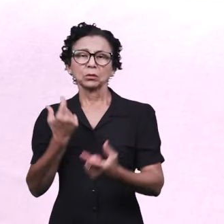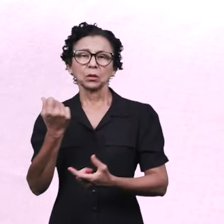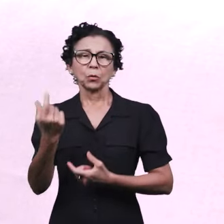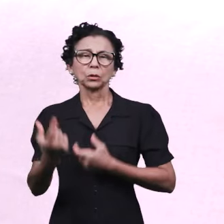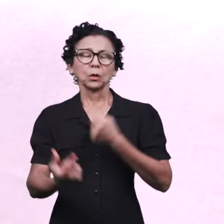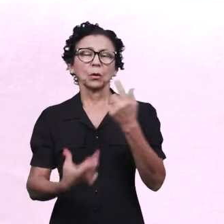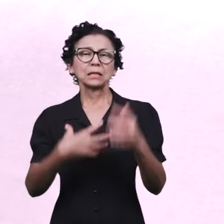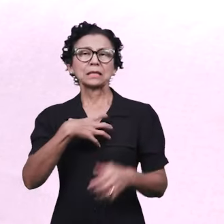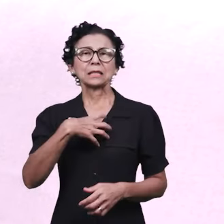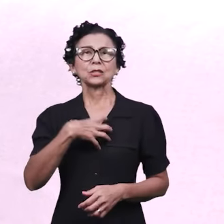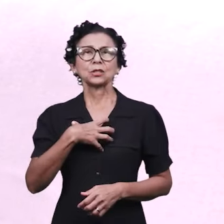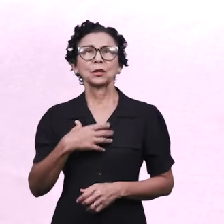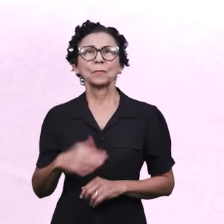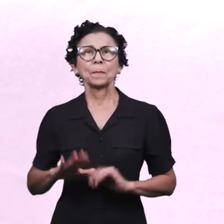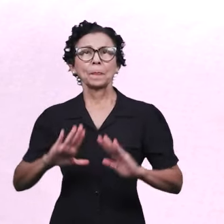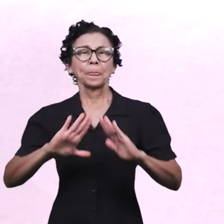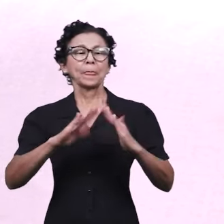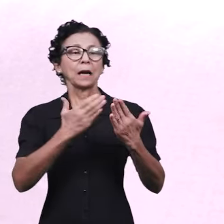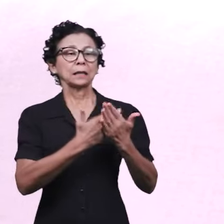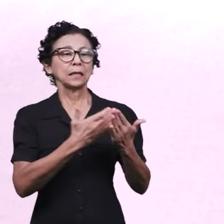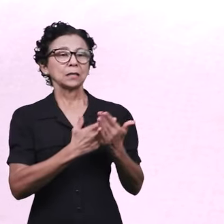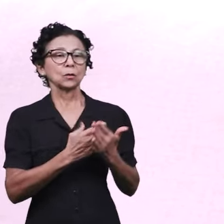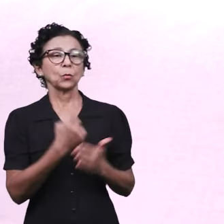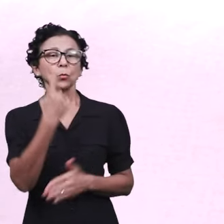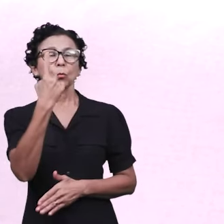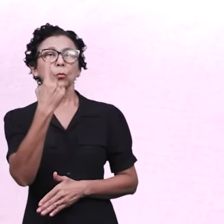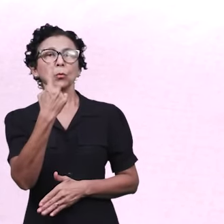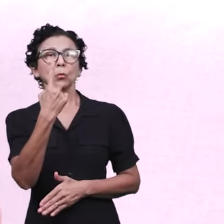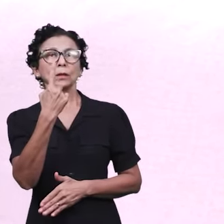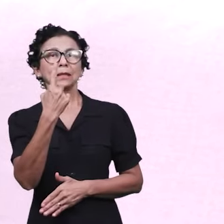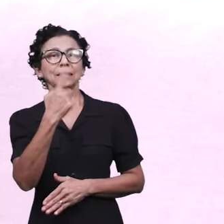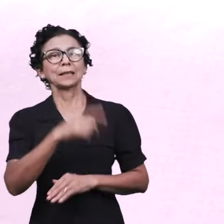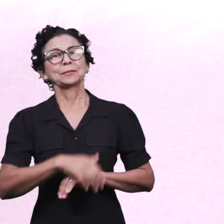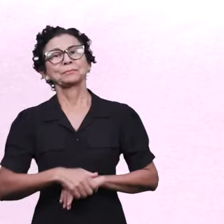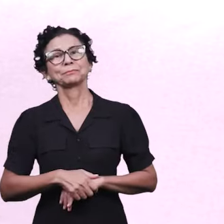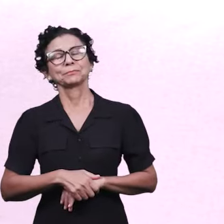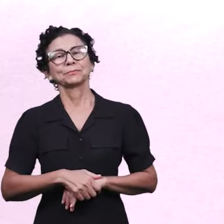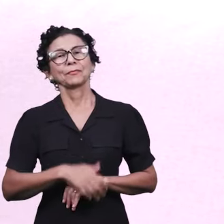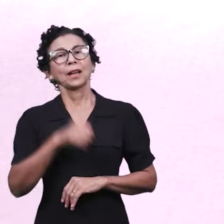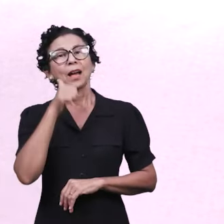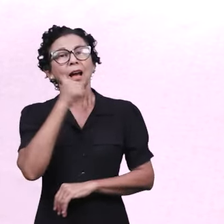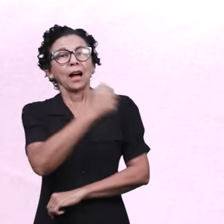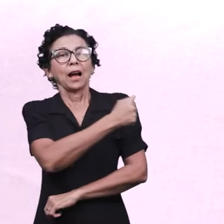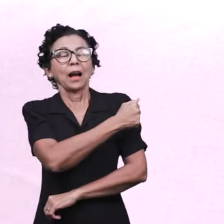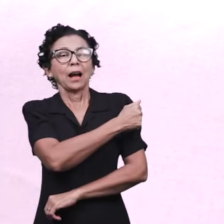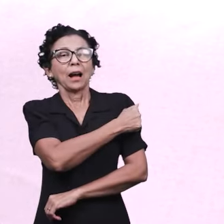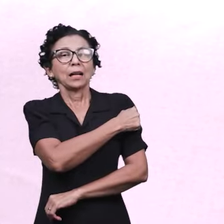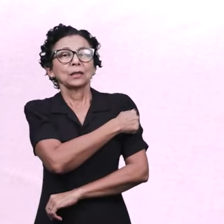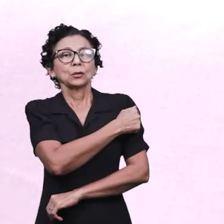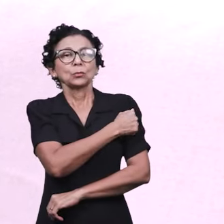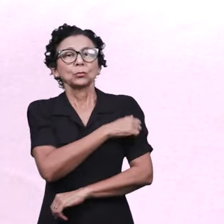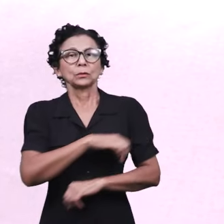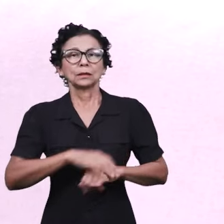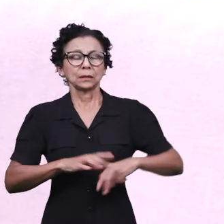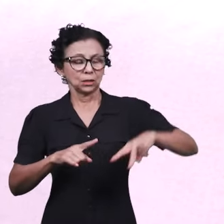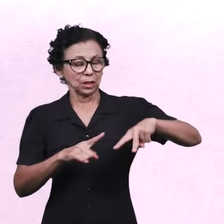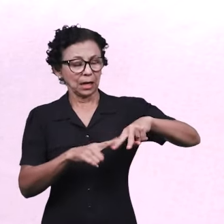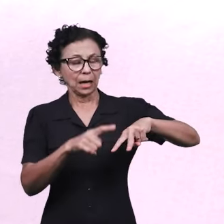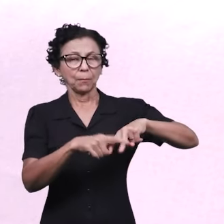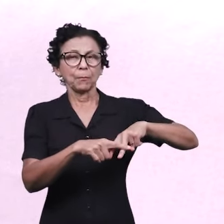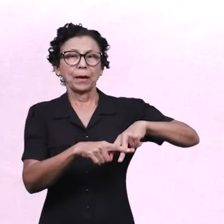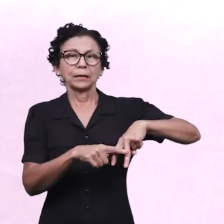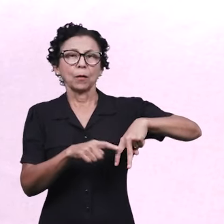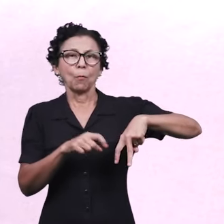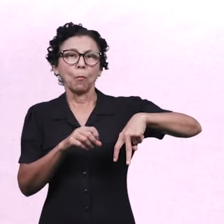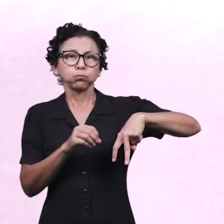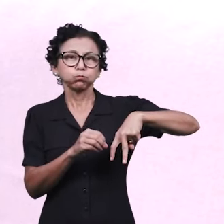sala eu era uma das únicas alunas que tinha as pernas mais grossas eh Então ficou tudo muito claro